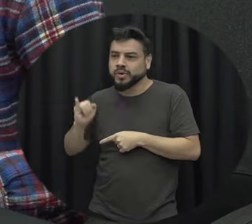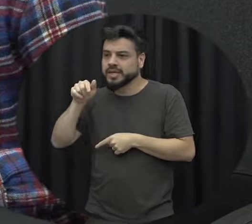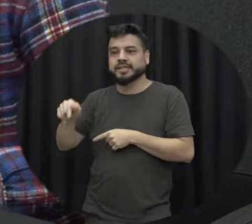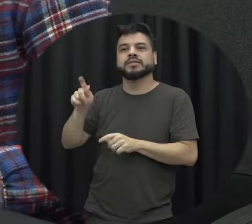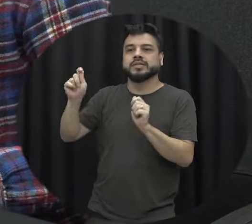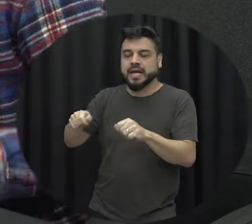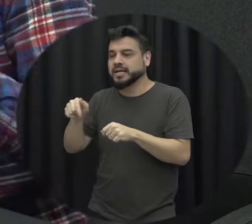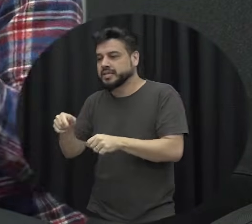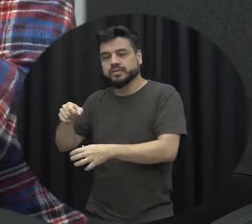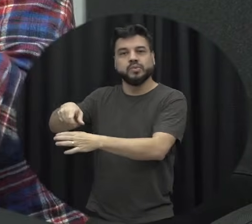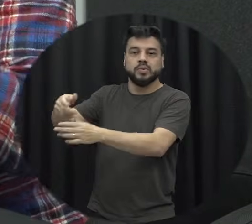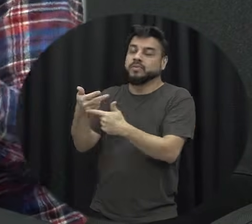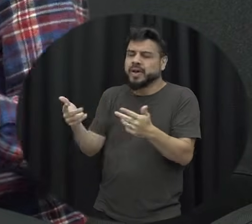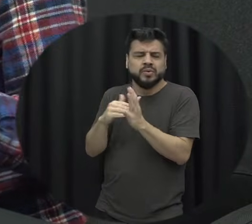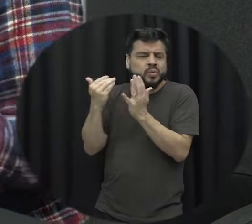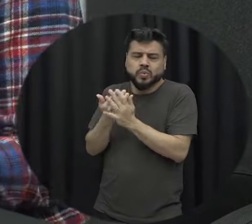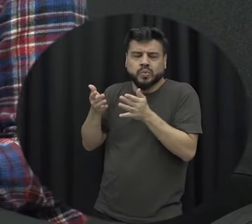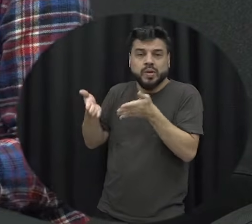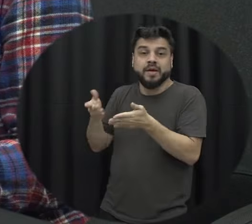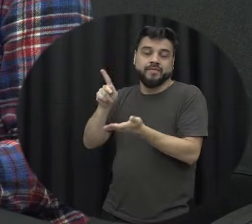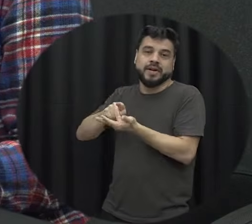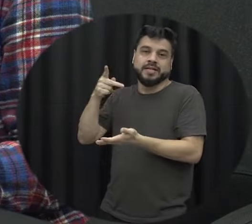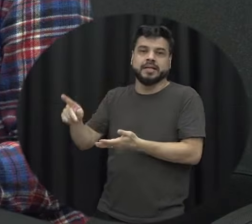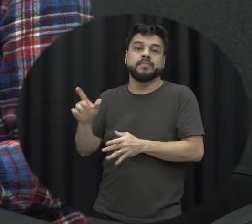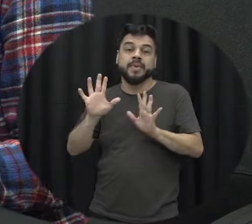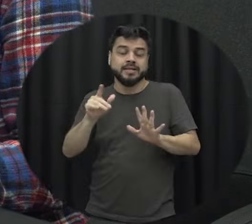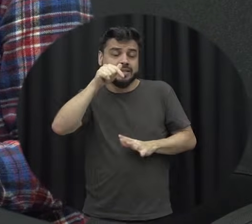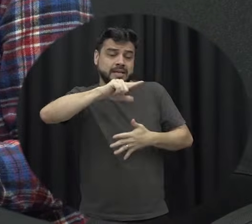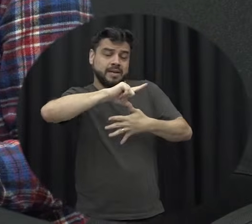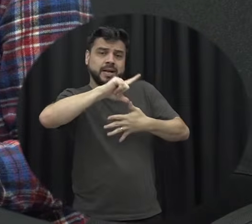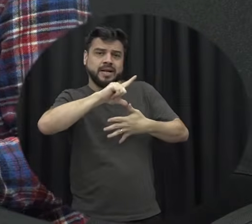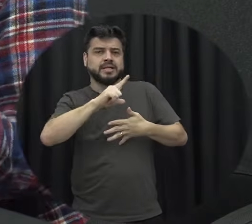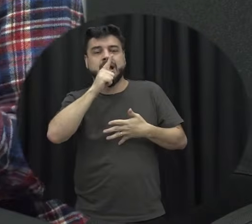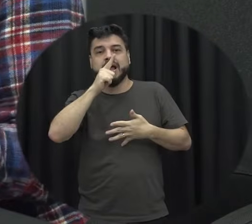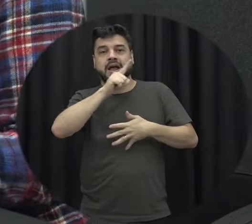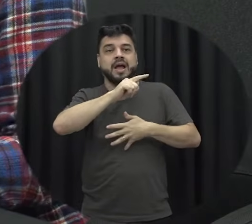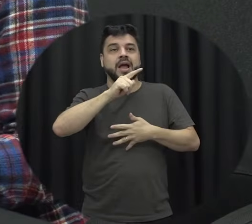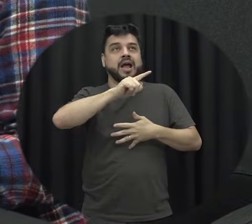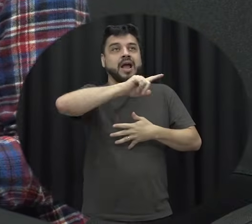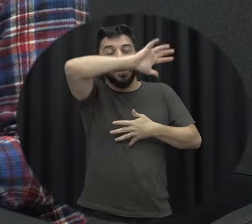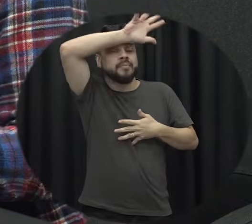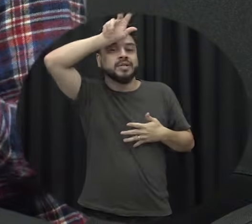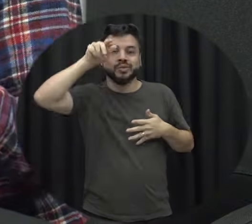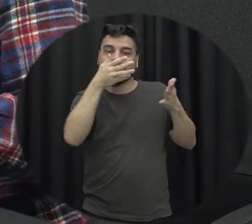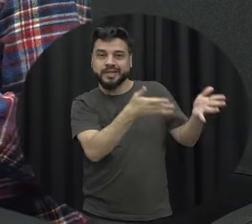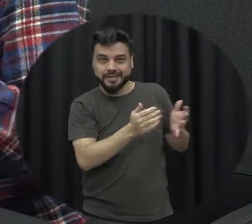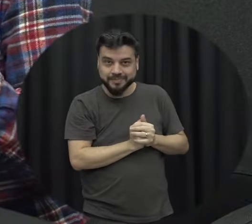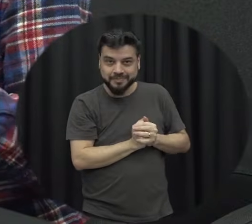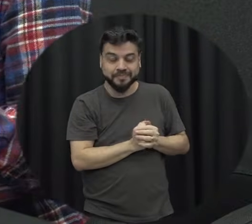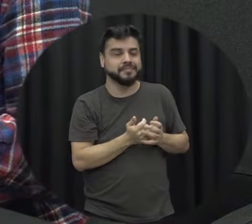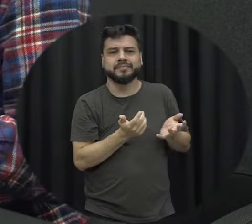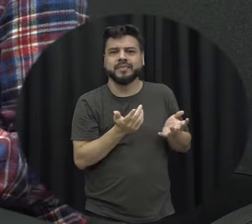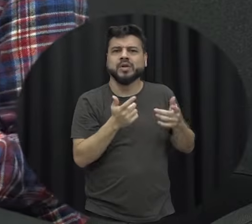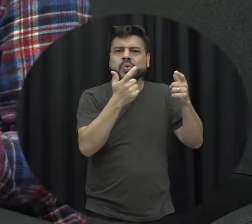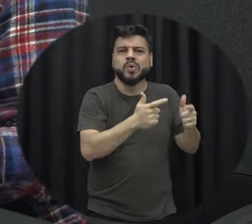em povos da América Latina, da região amazônica, por exemplo, que é uma região com